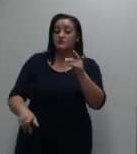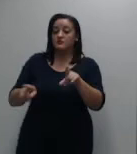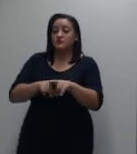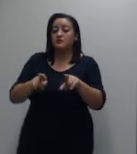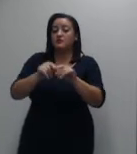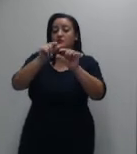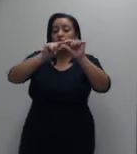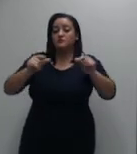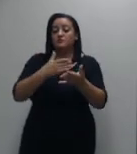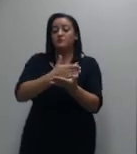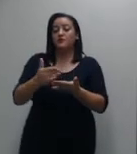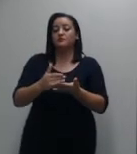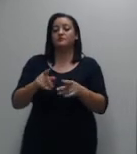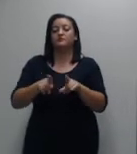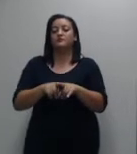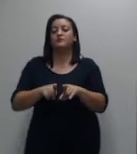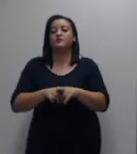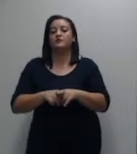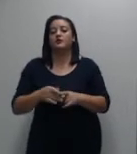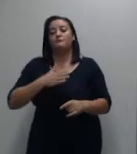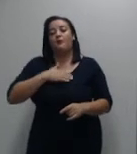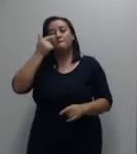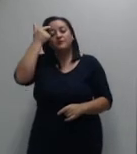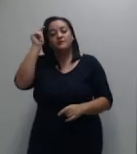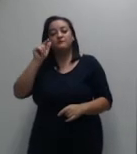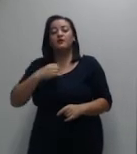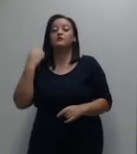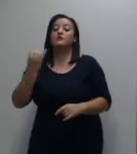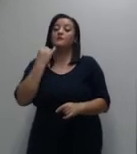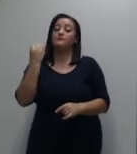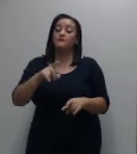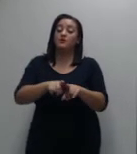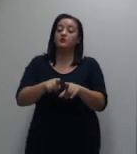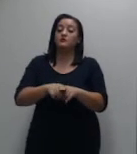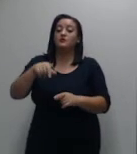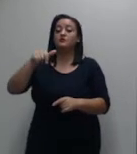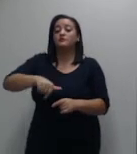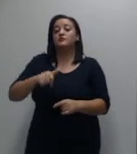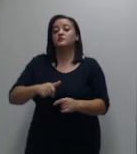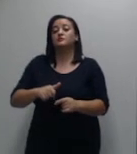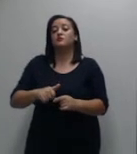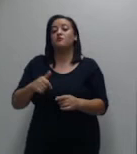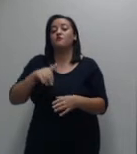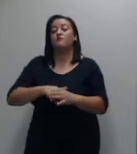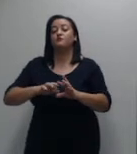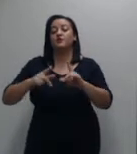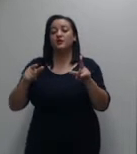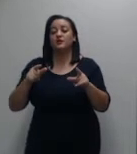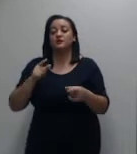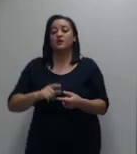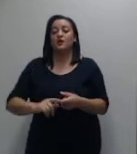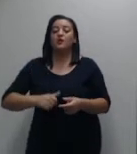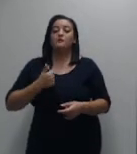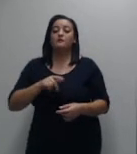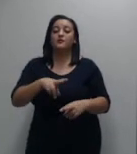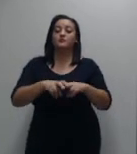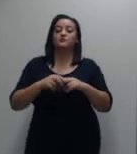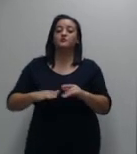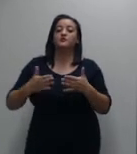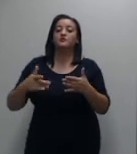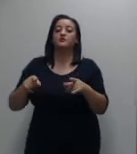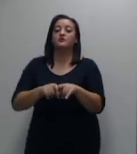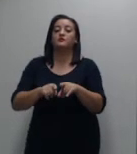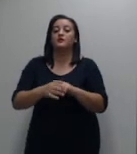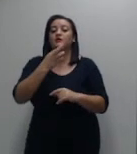título judicial é a meu sentir e relevante para presidente da presente controvérsia o primeiro motivo para tanto